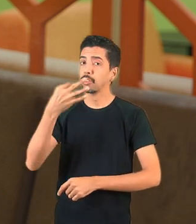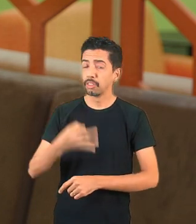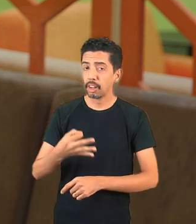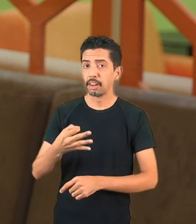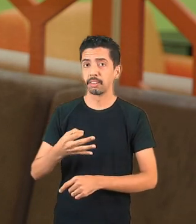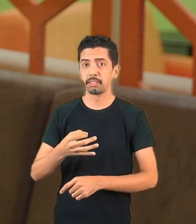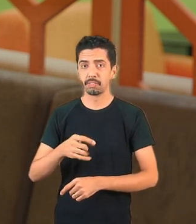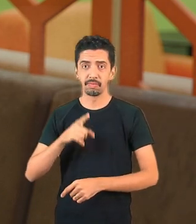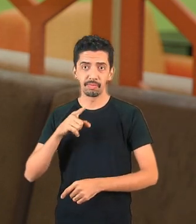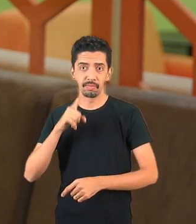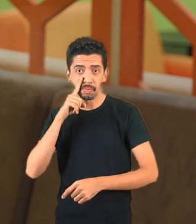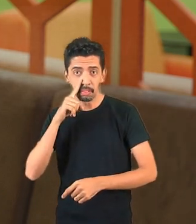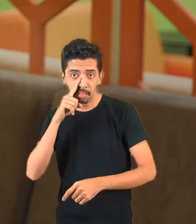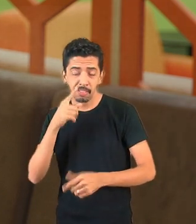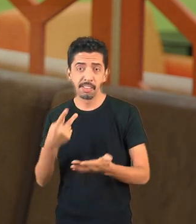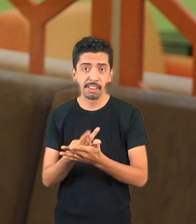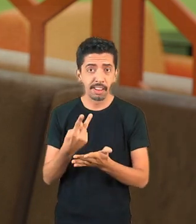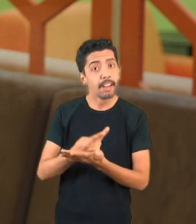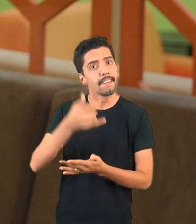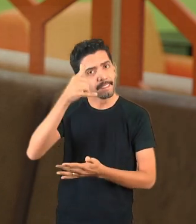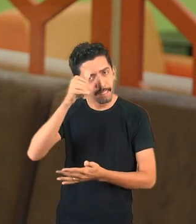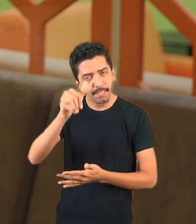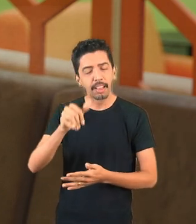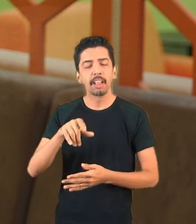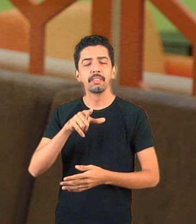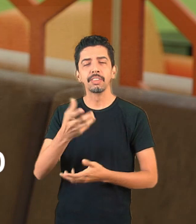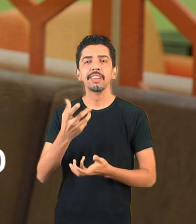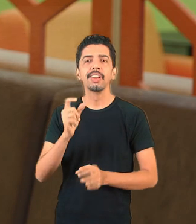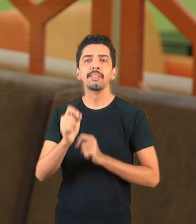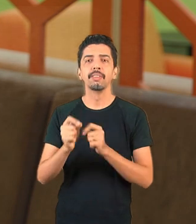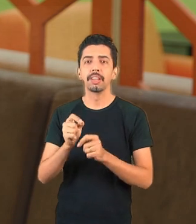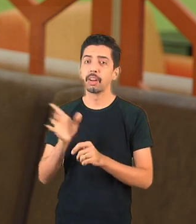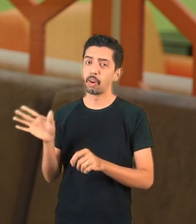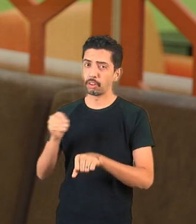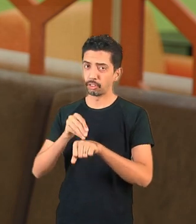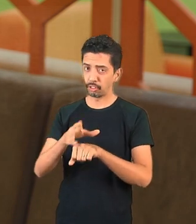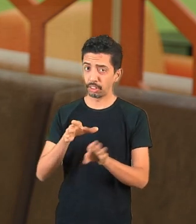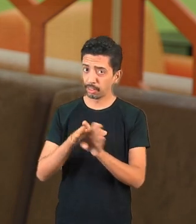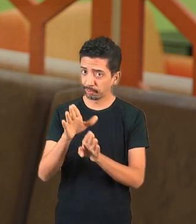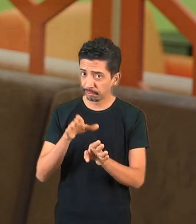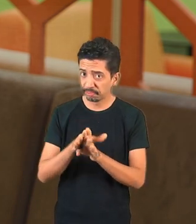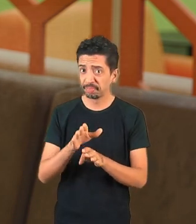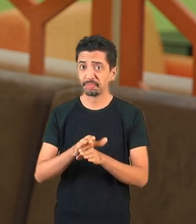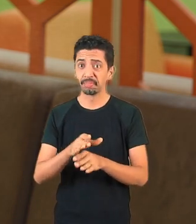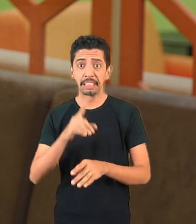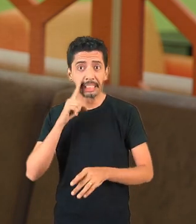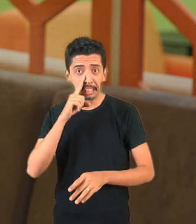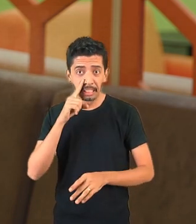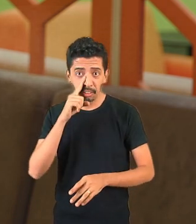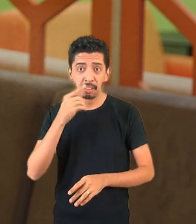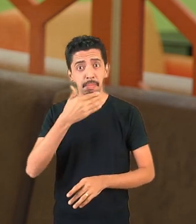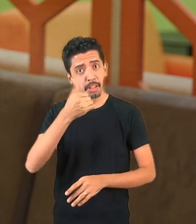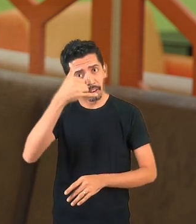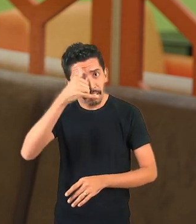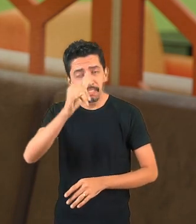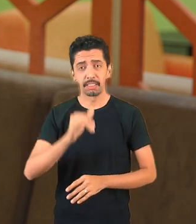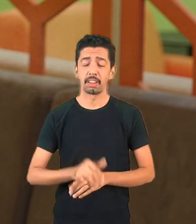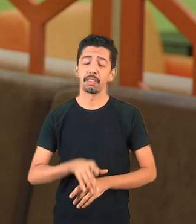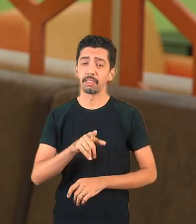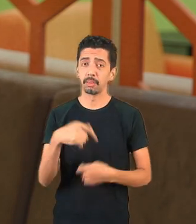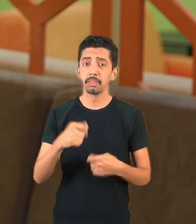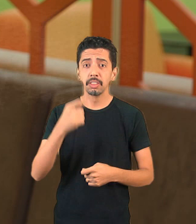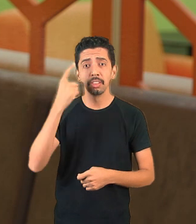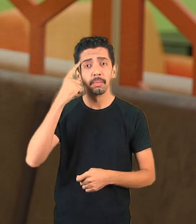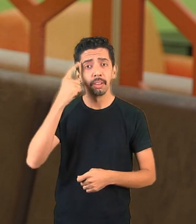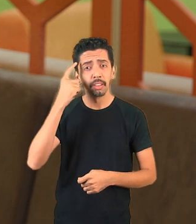correr riscos ou não? Sempre a orientação é: não corra risco. Você tem que pensar de uma